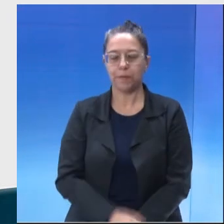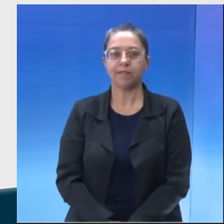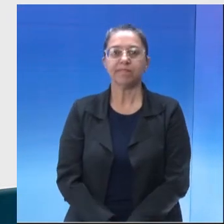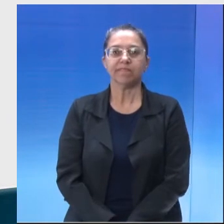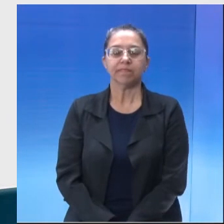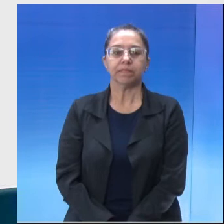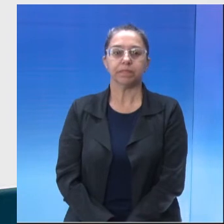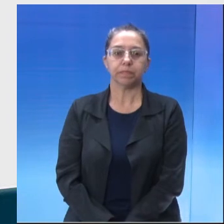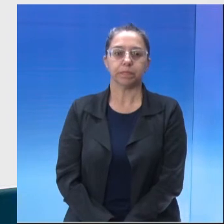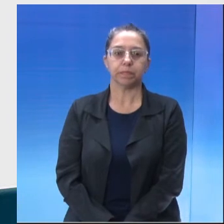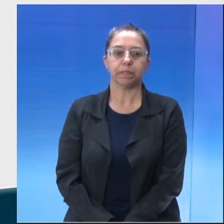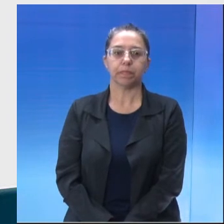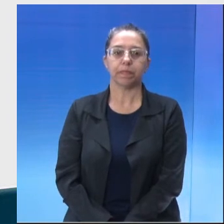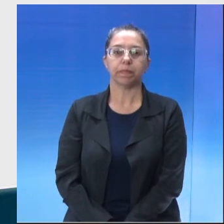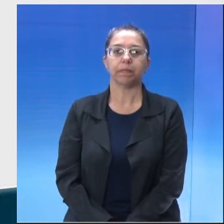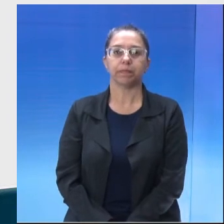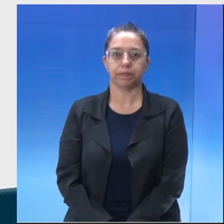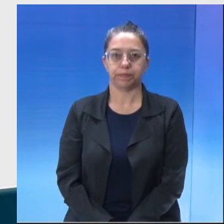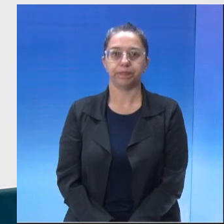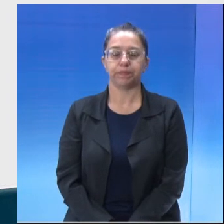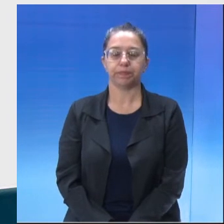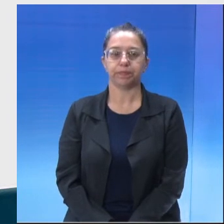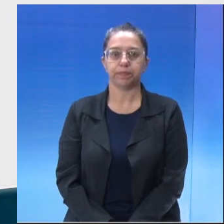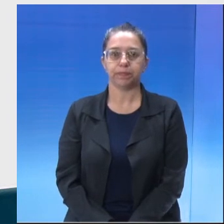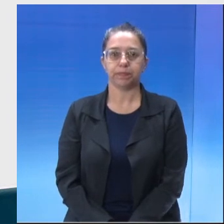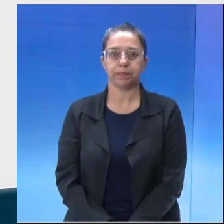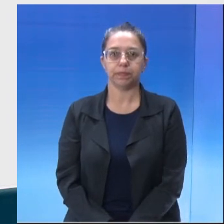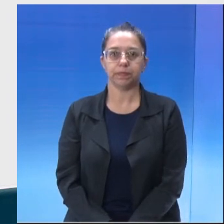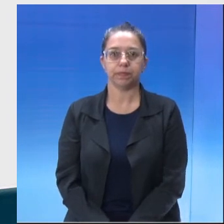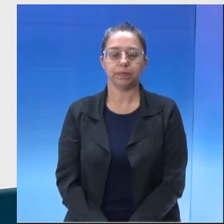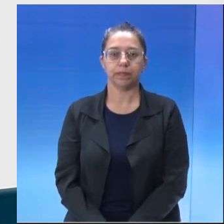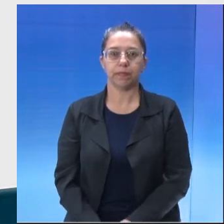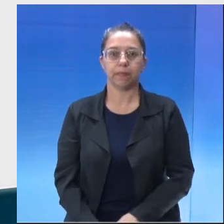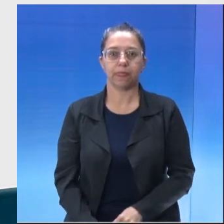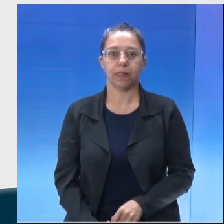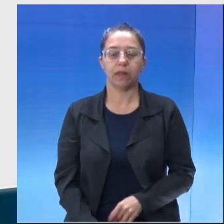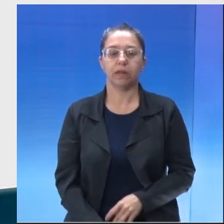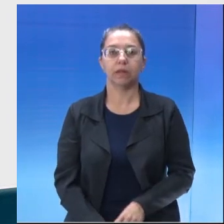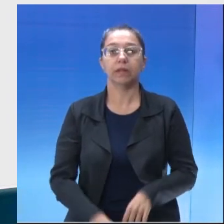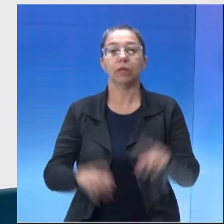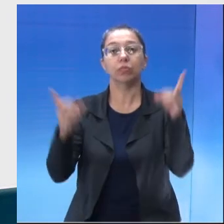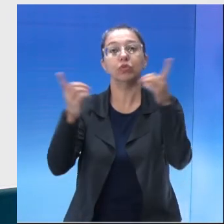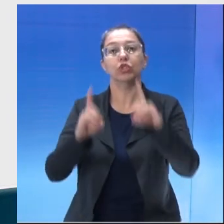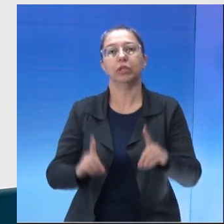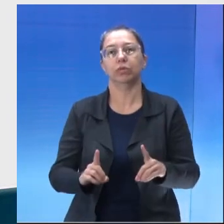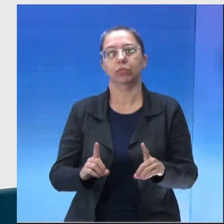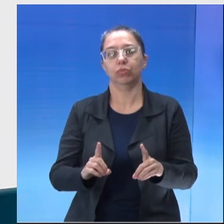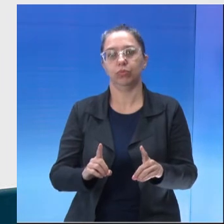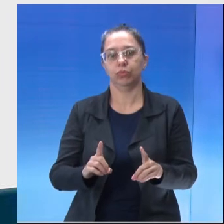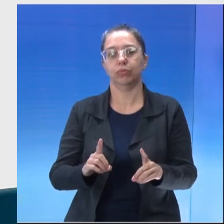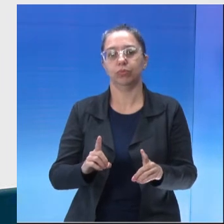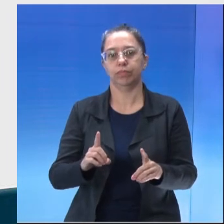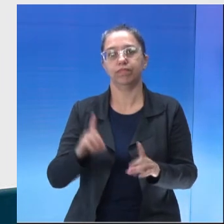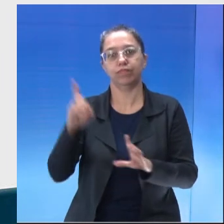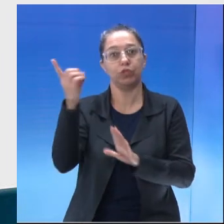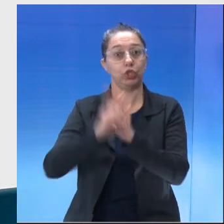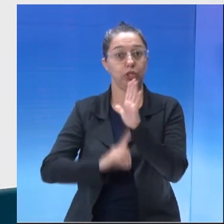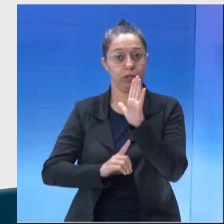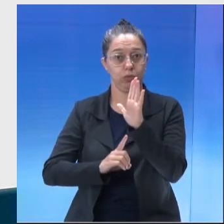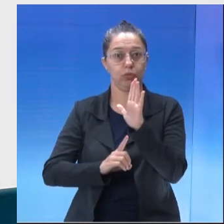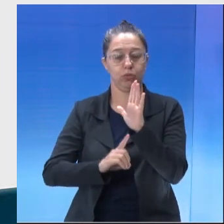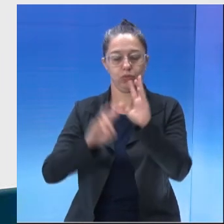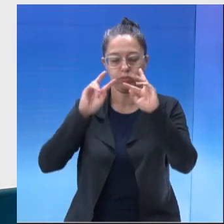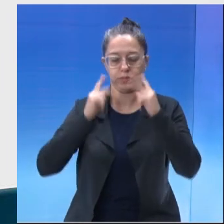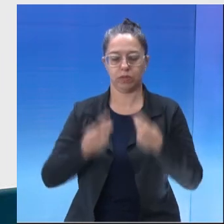Nações Unidas aí é o site. Bom, direitos humanos, né, gente? É uma temática recorrente,